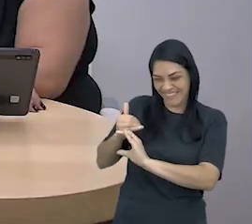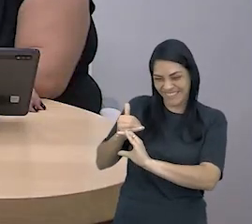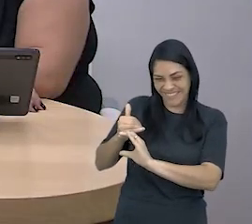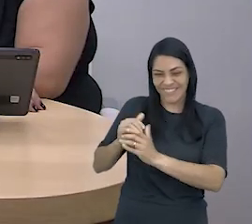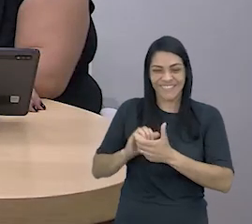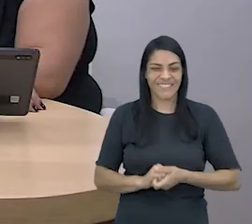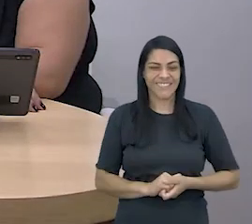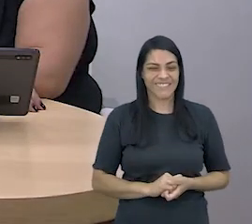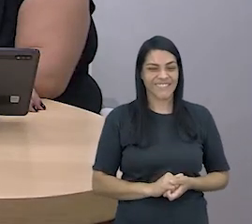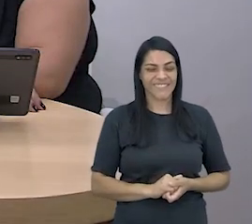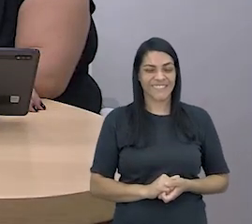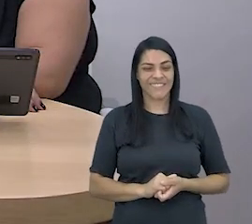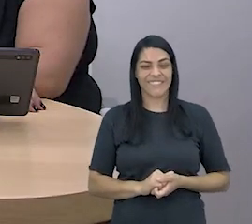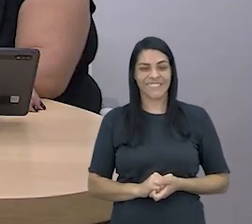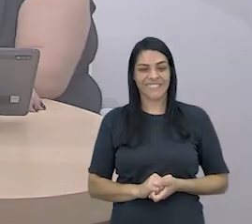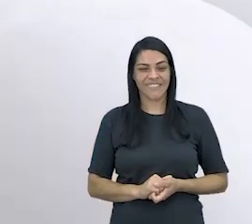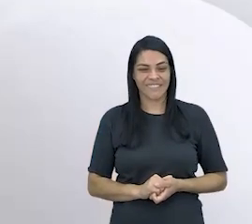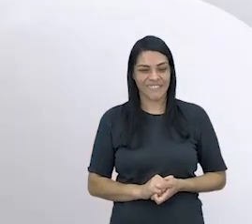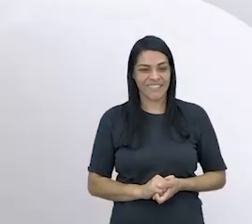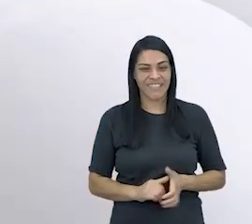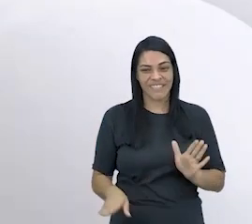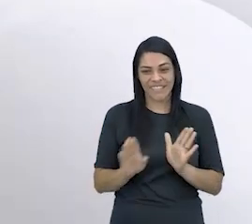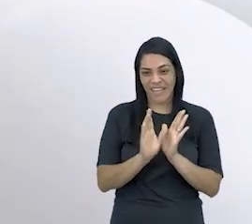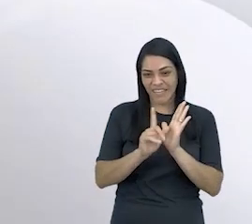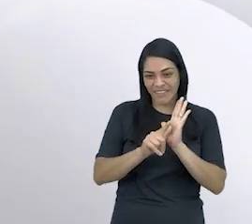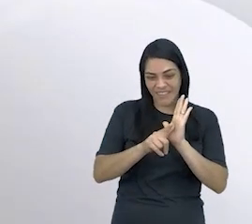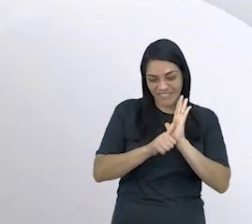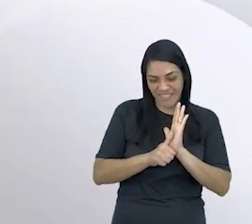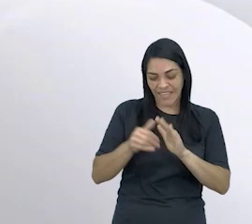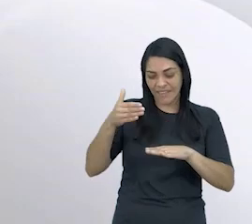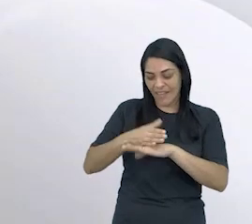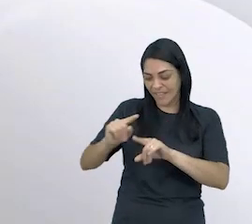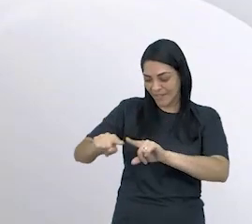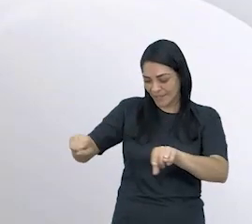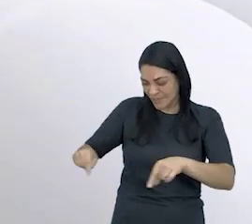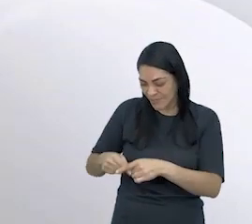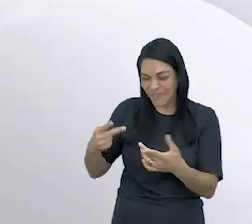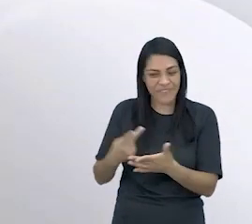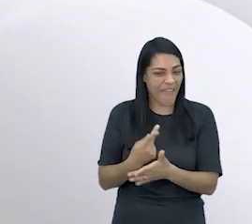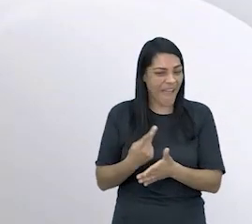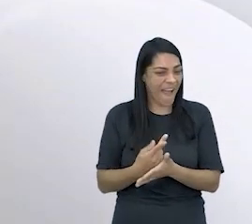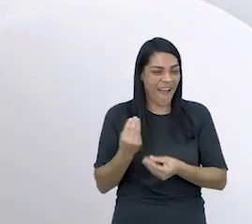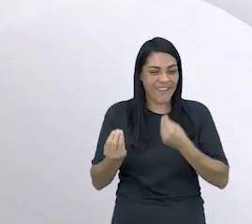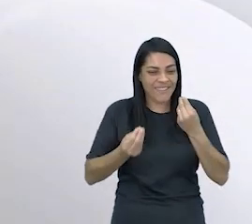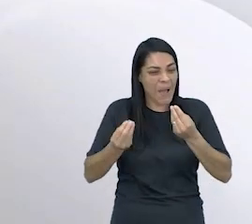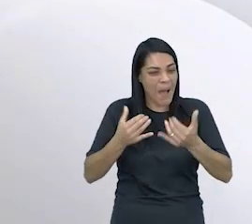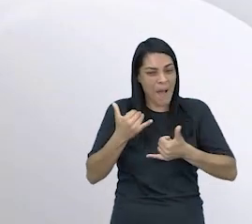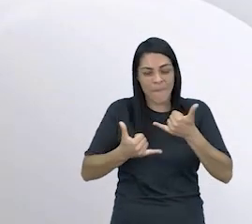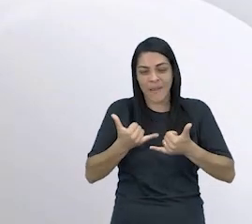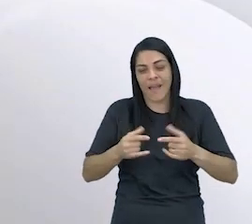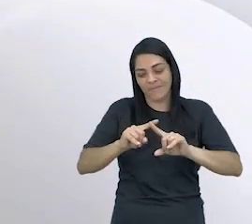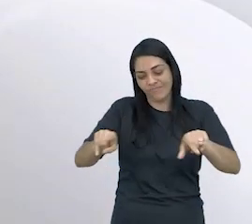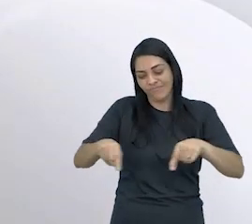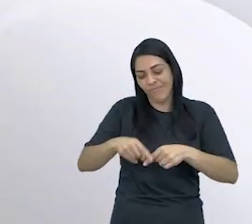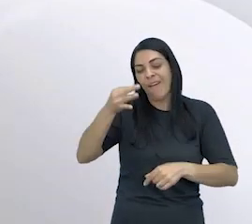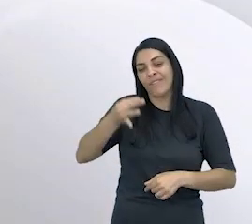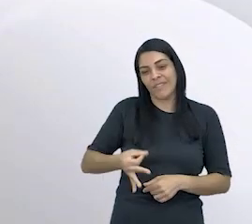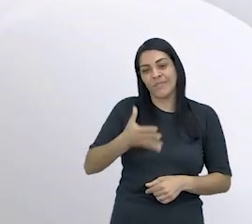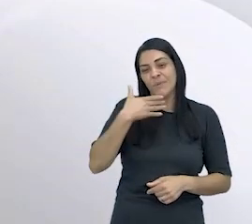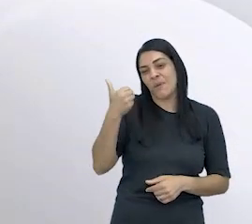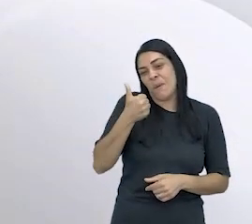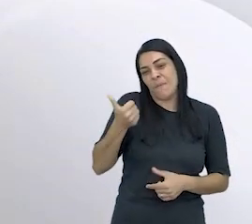chegou atrasada, ou não chegou? Chega atrasada, entra no estúdio errado. Vai entrar no estúdio certo. É, um estúdio certo no melhor